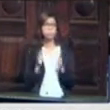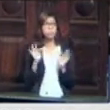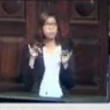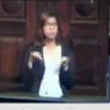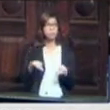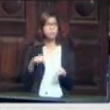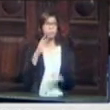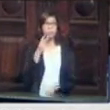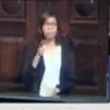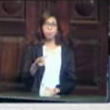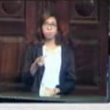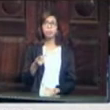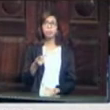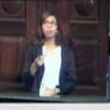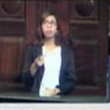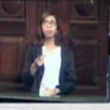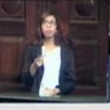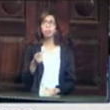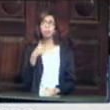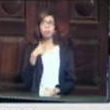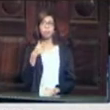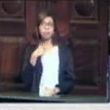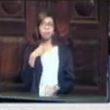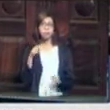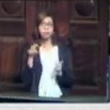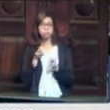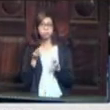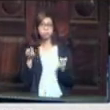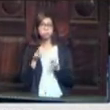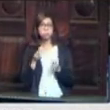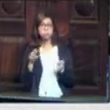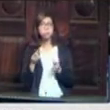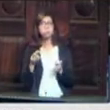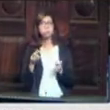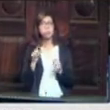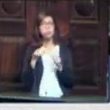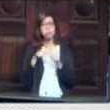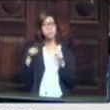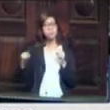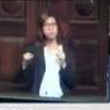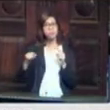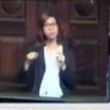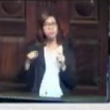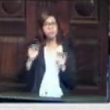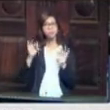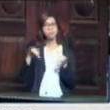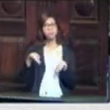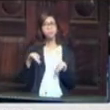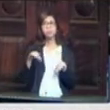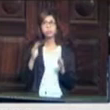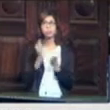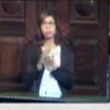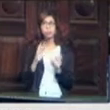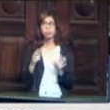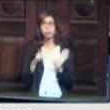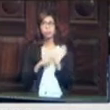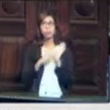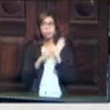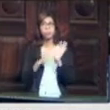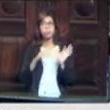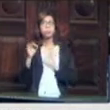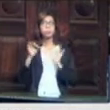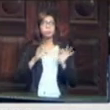eu quero dizer que a bancada do PDT se despede dessa semana apresentando um projeto de